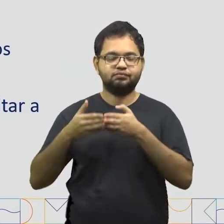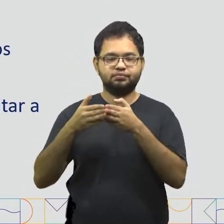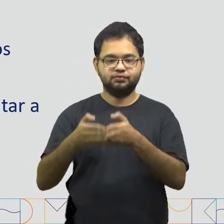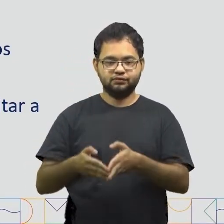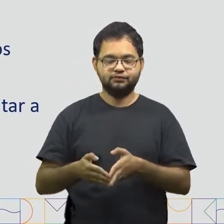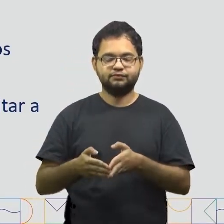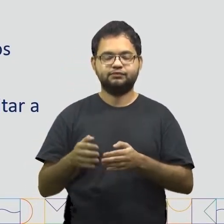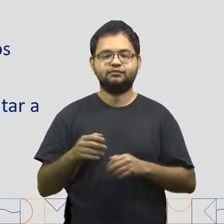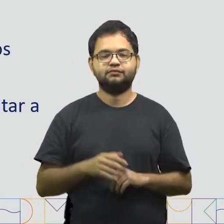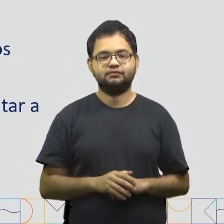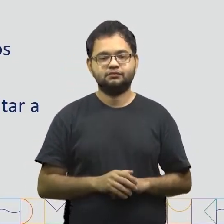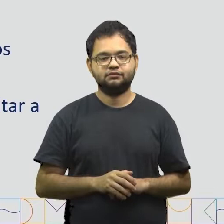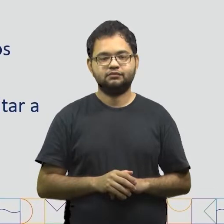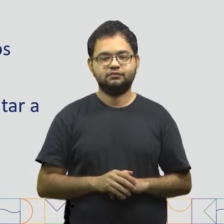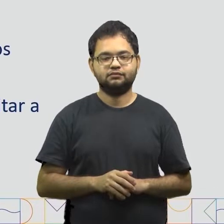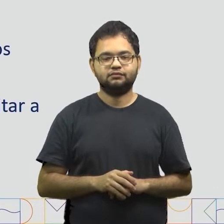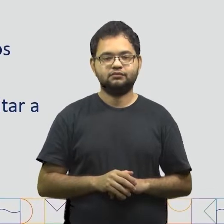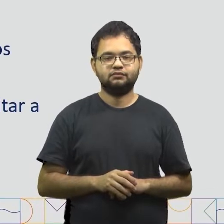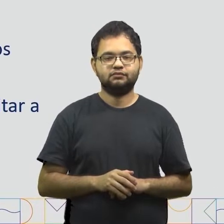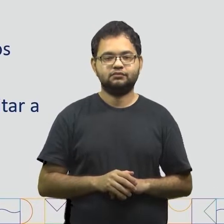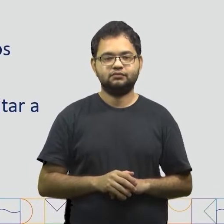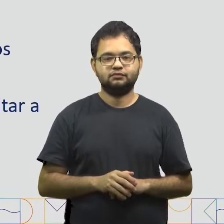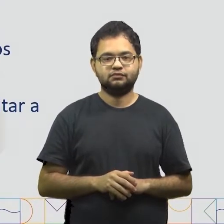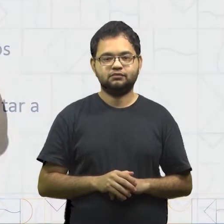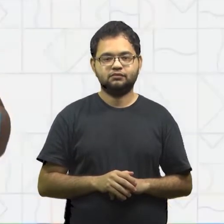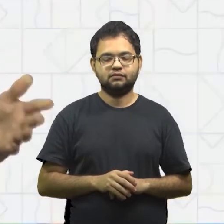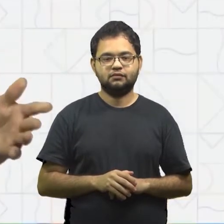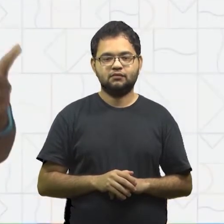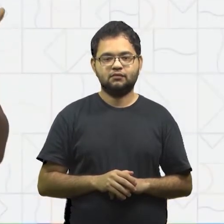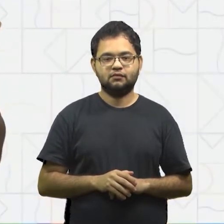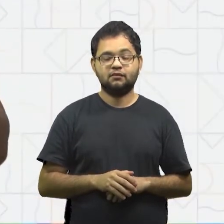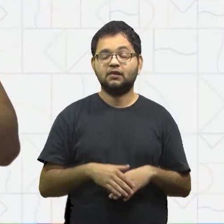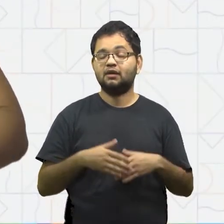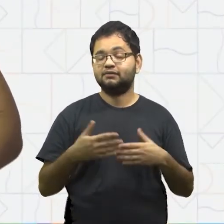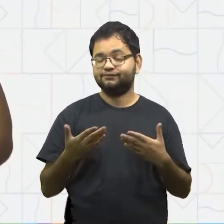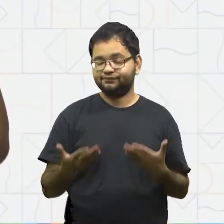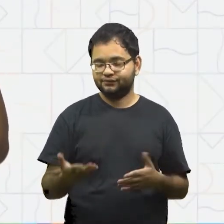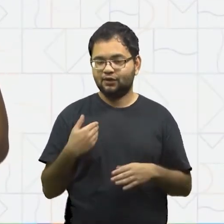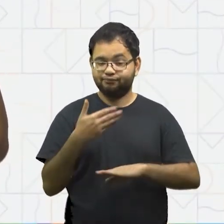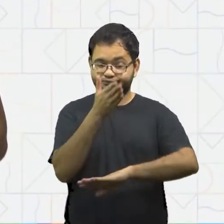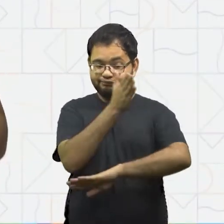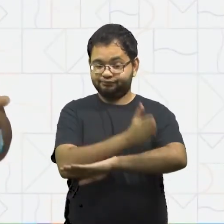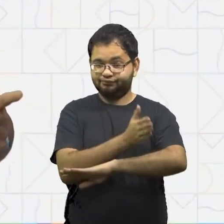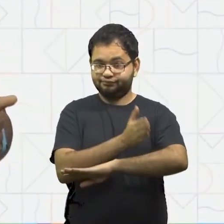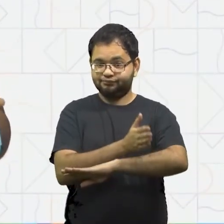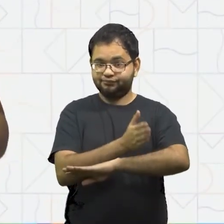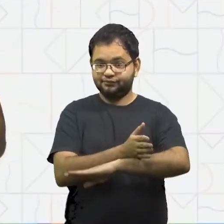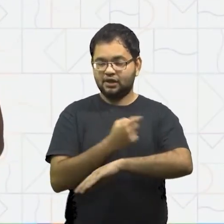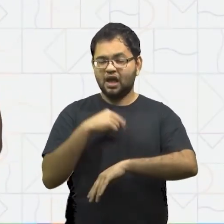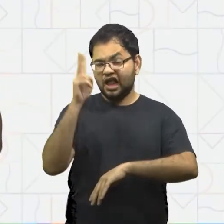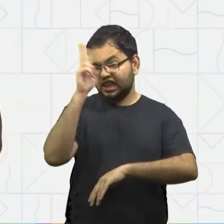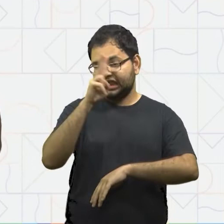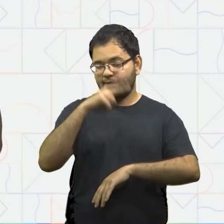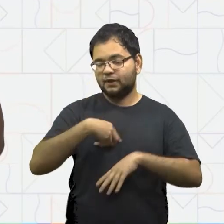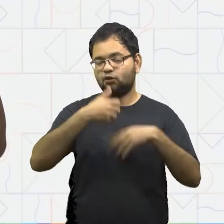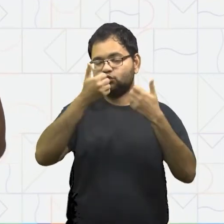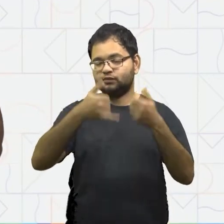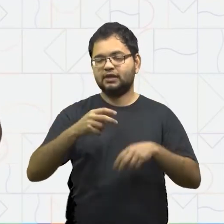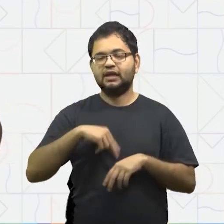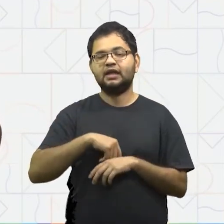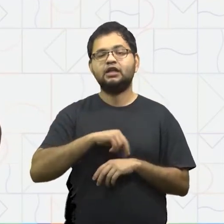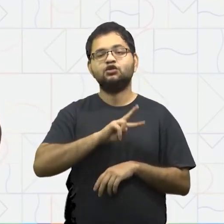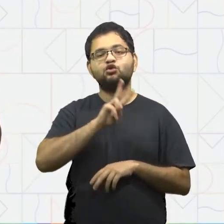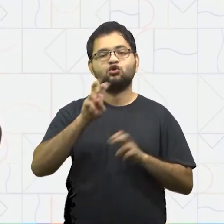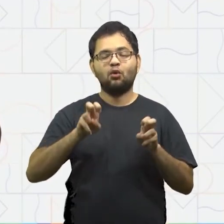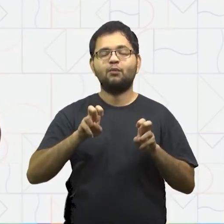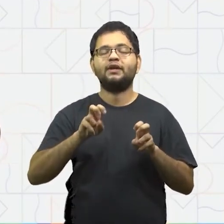cobertas E intensificar o seu comércio marítimo indo lá para a idade média Você lembra que conversamos sobre